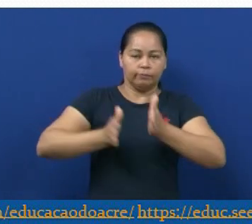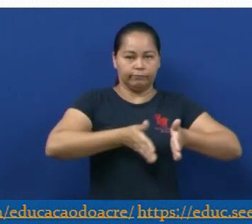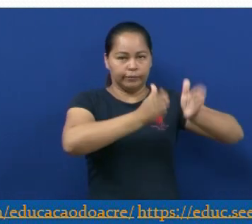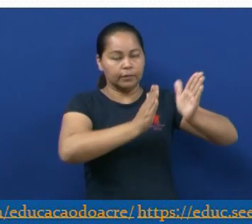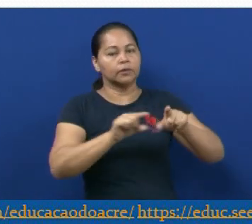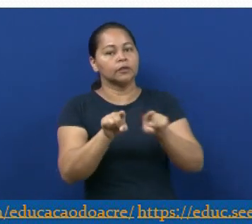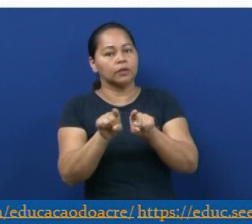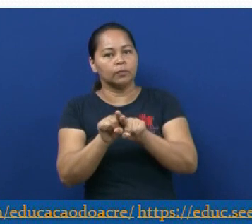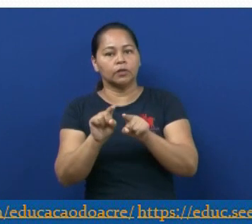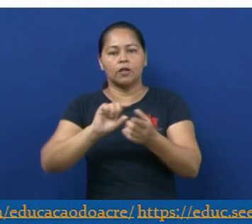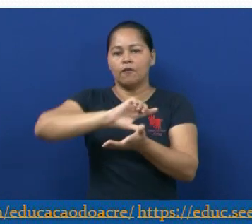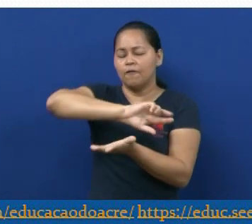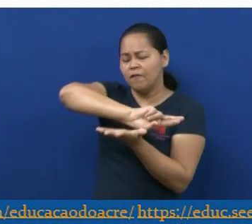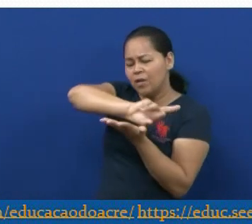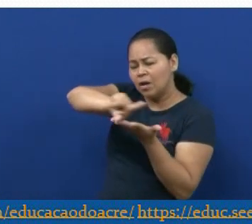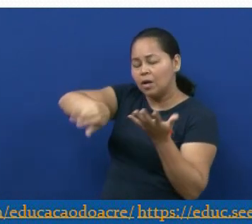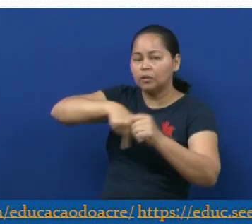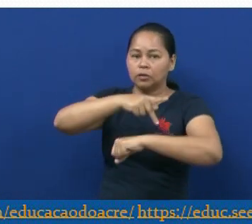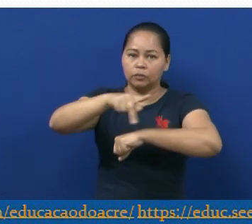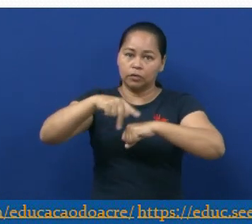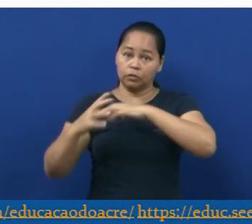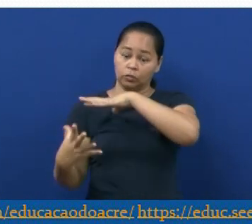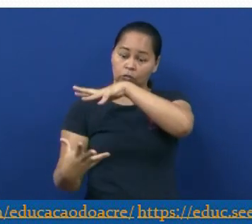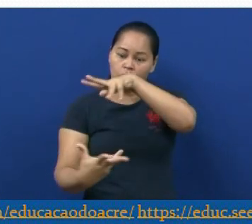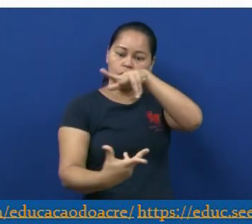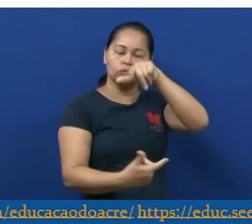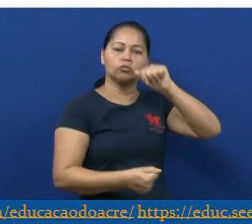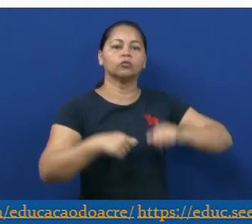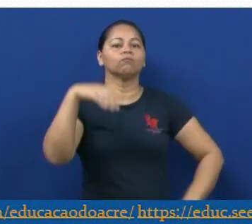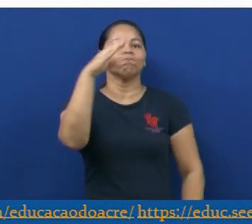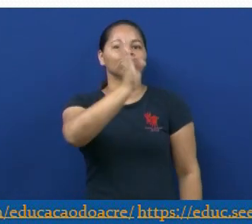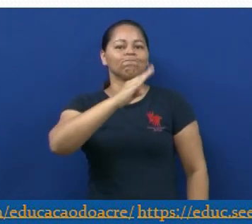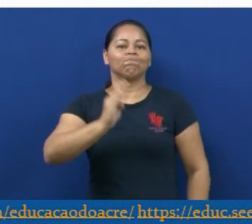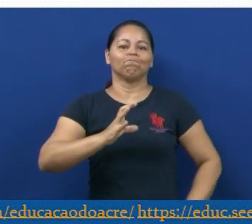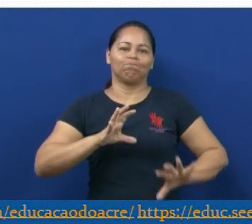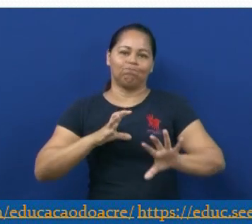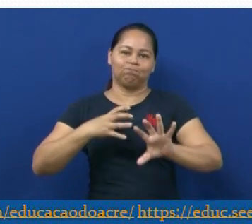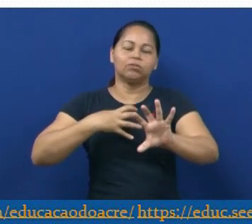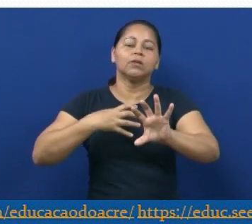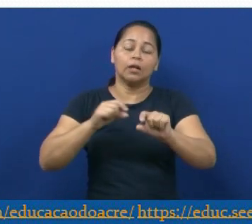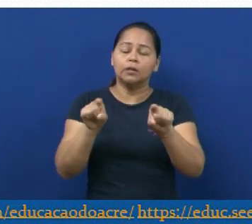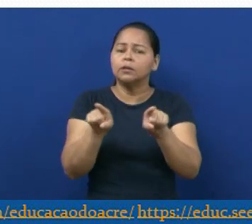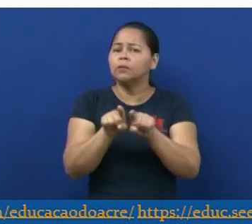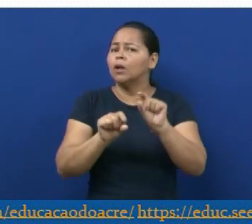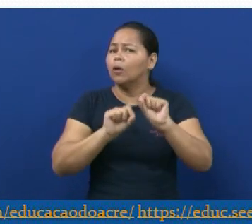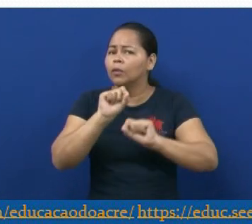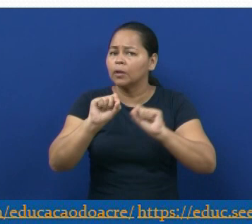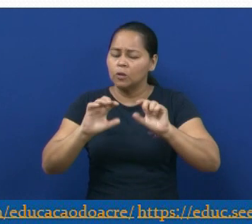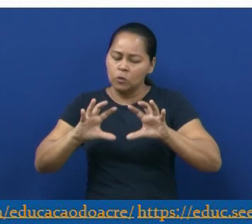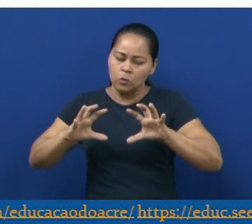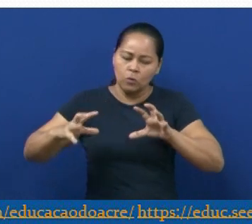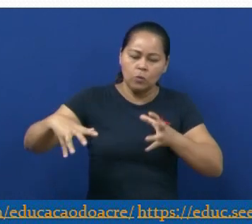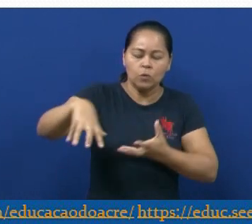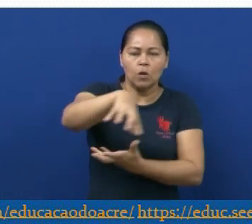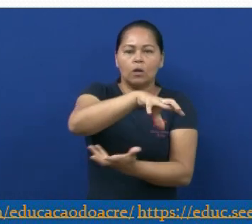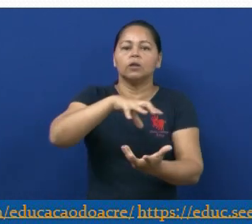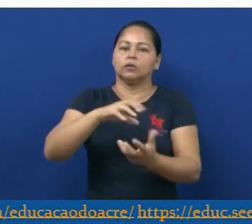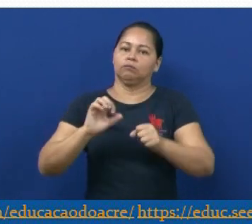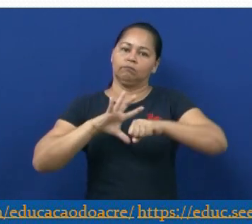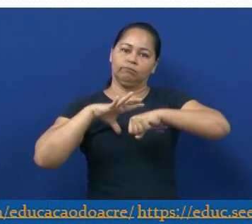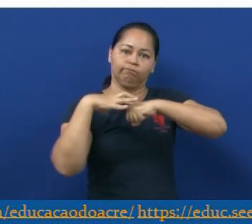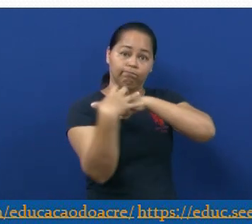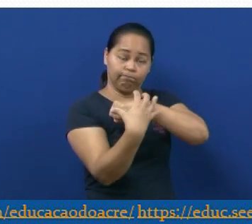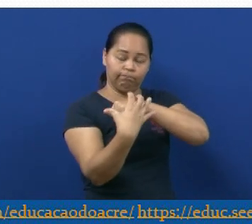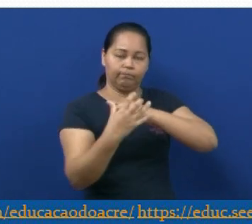como outros países ao redor do mundo, o Brasil também sente os impactos das paralisações decorrentes do novo